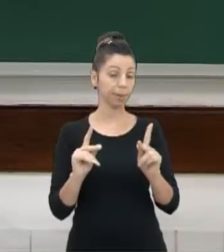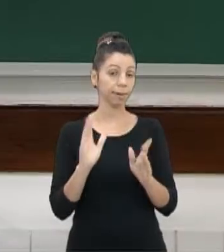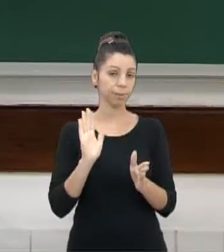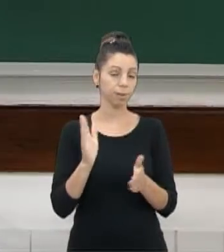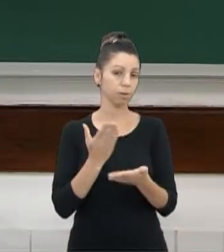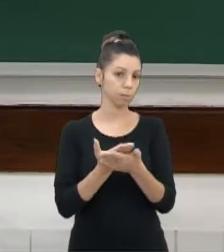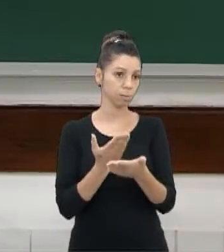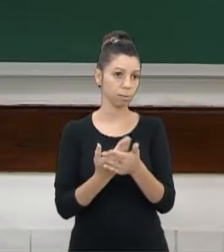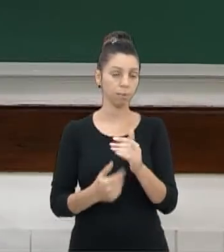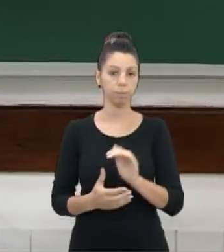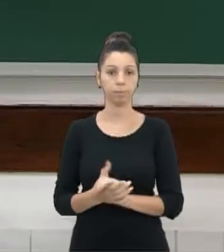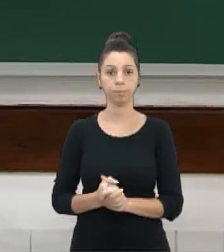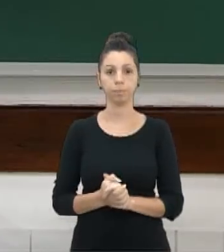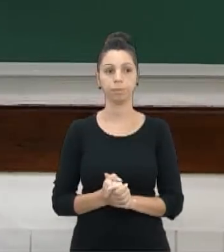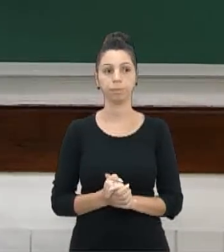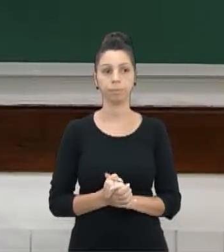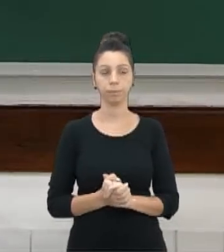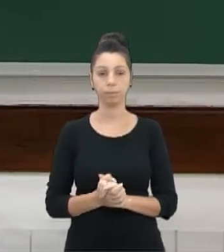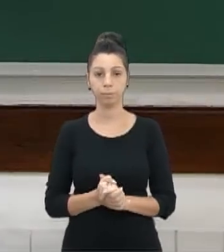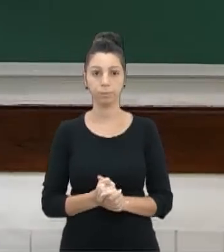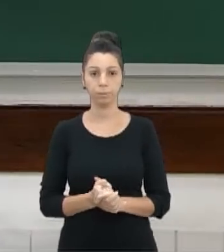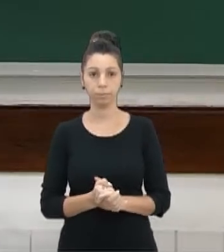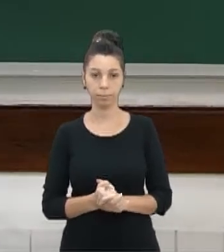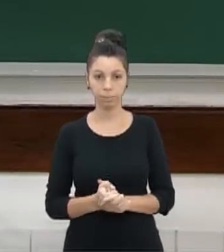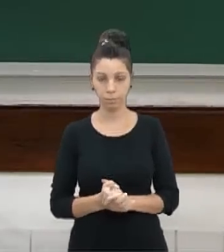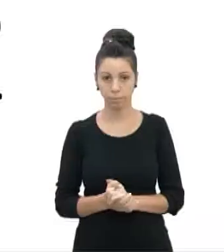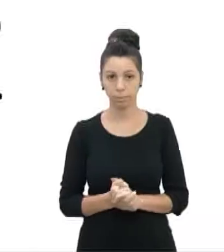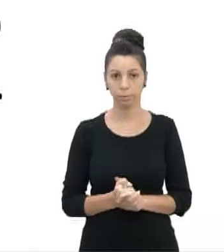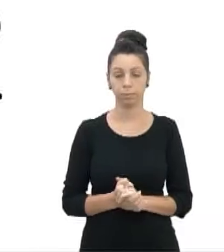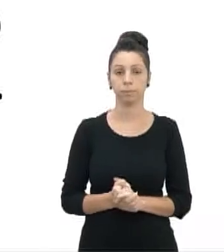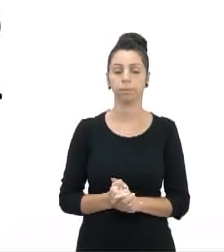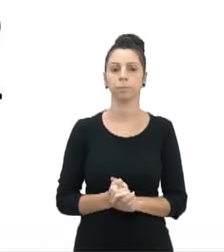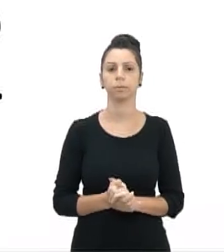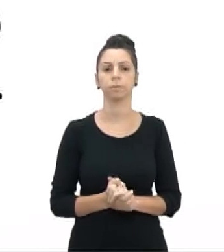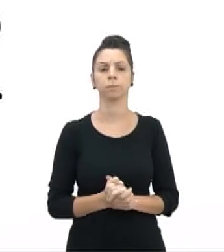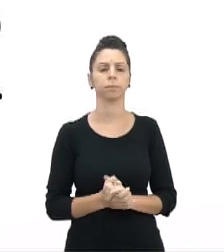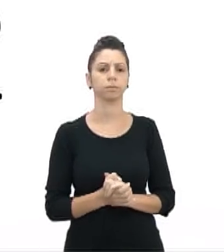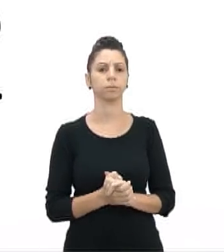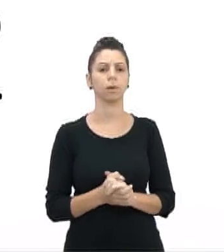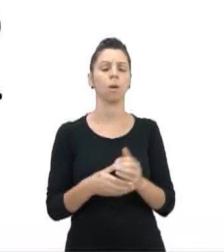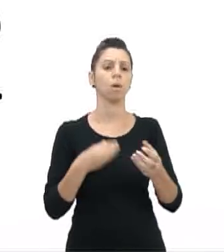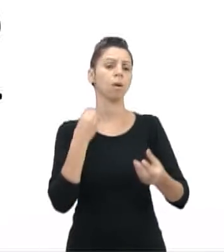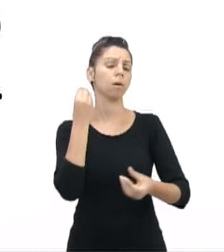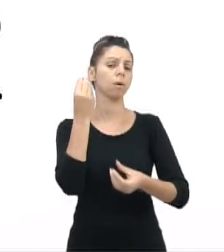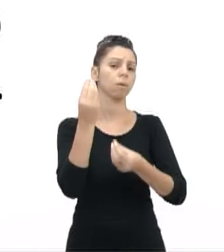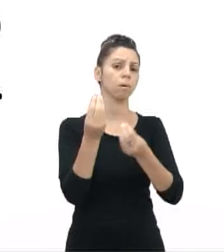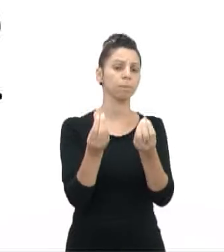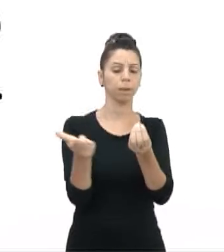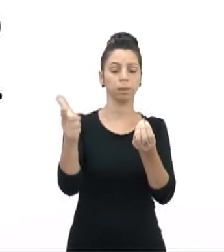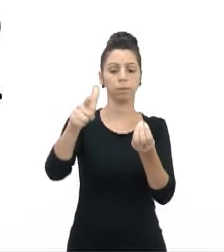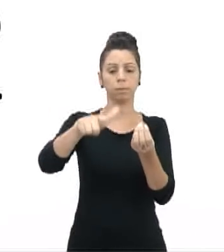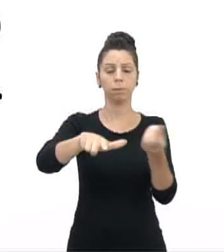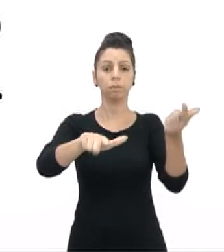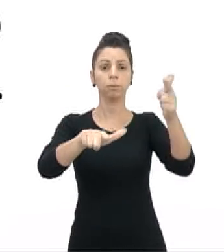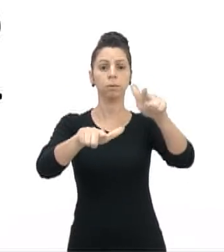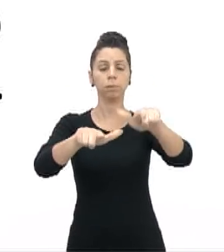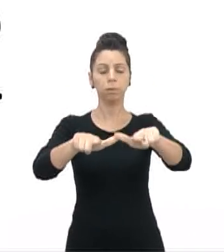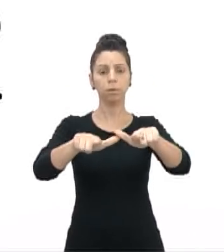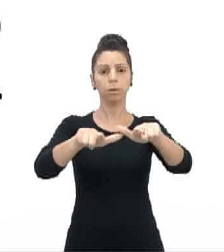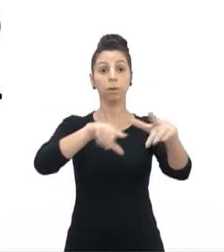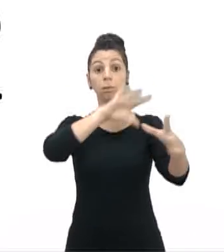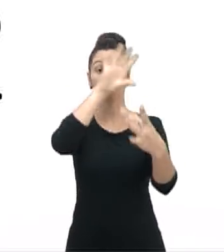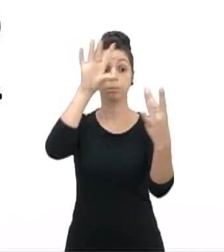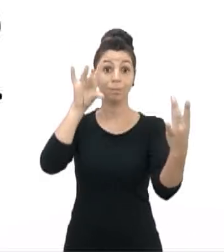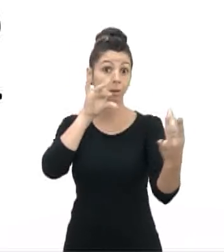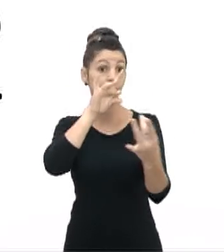isso. Vamos fechar um pouquinho mais essa discussão. Estrutura composicional do folder, como que ele é, né? Assim, mais